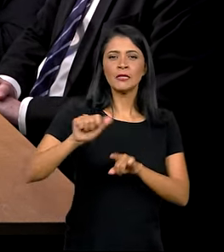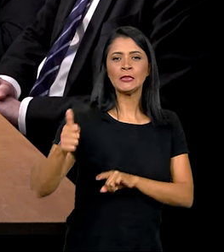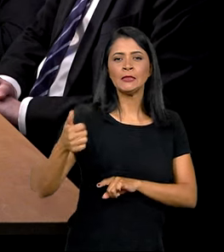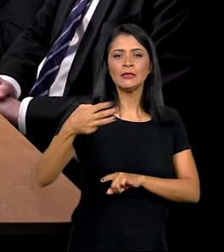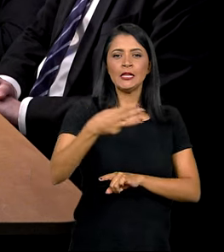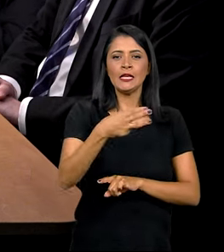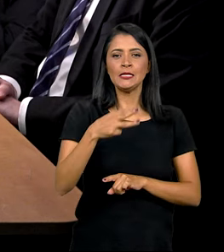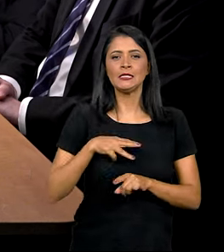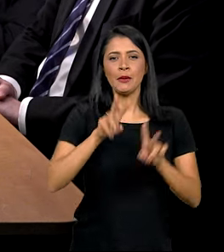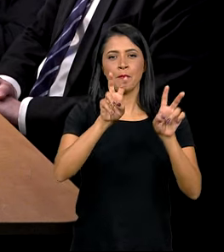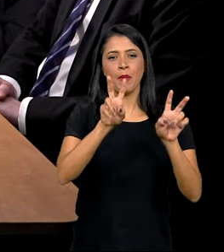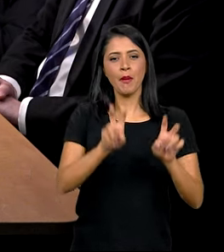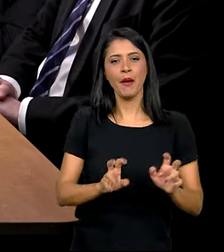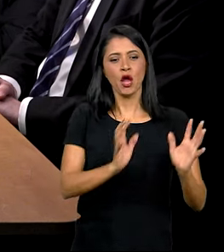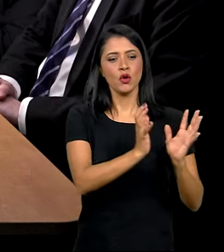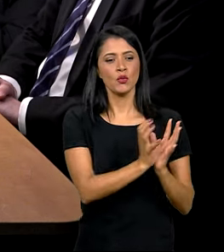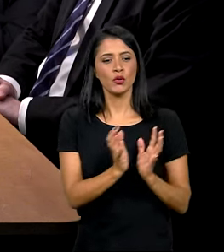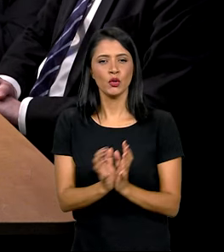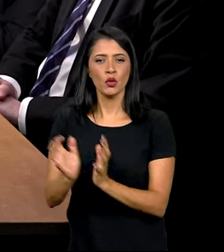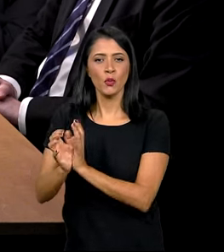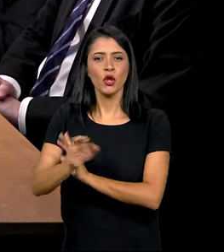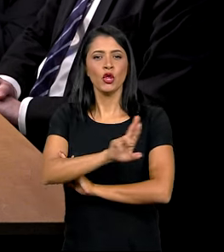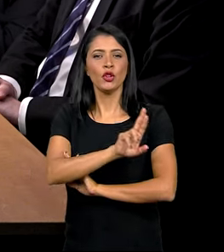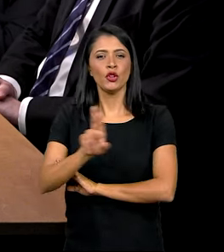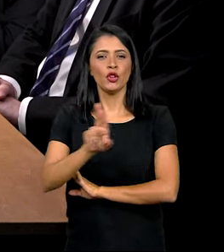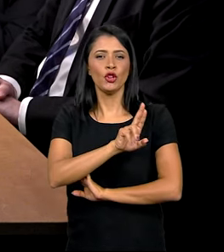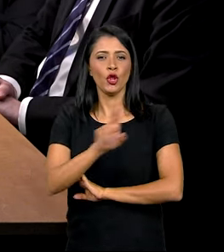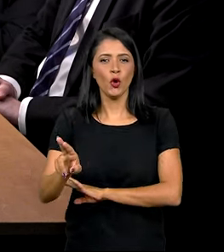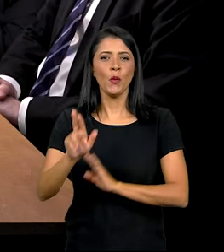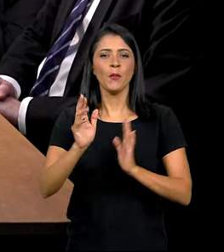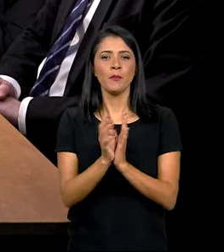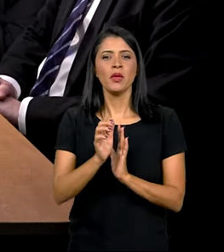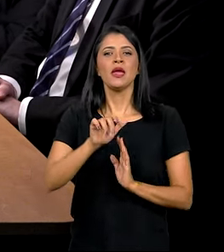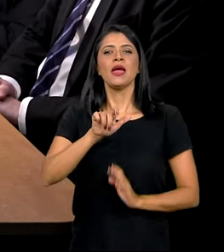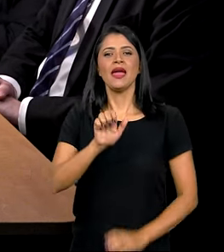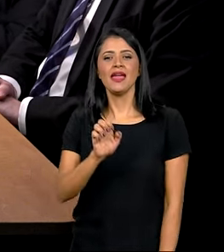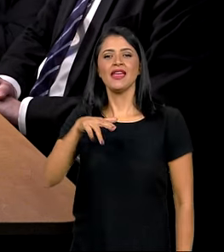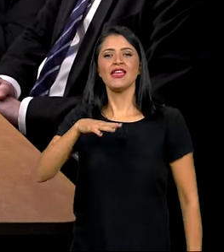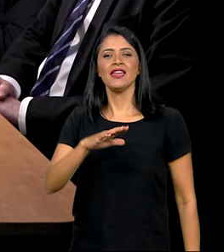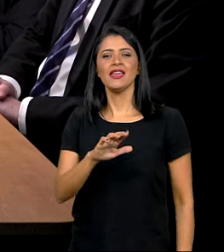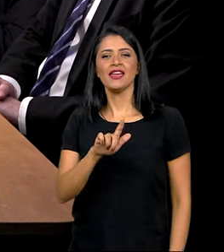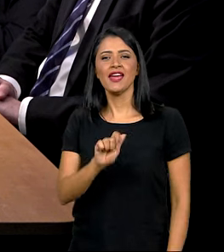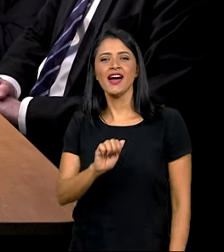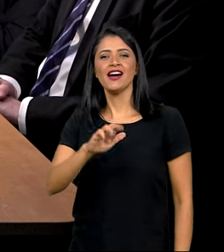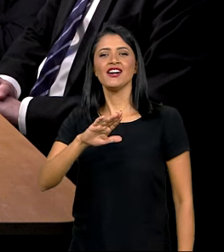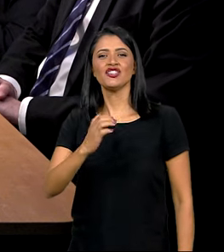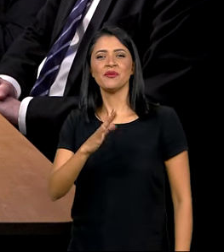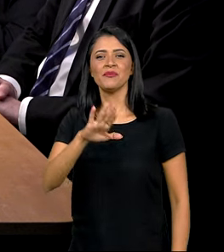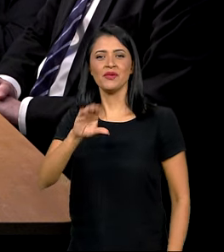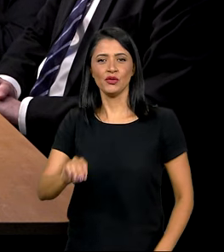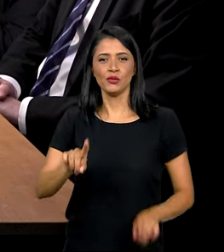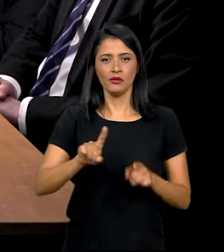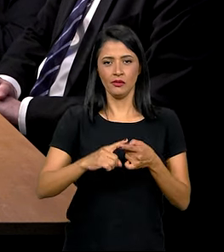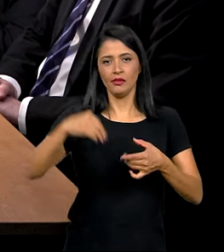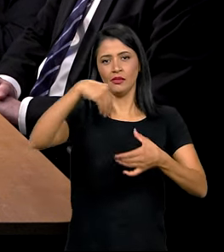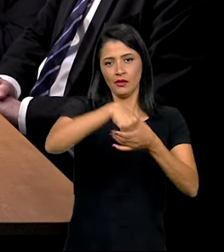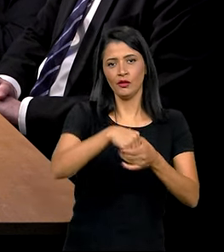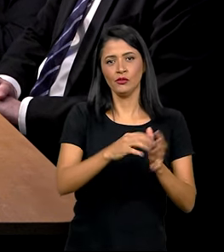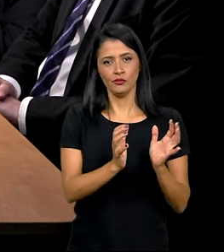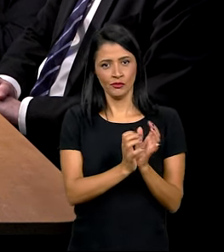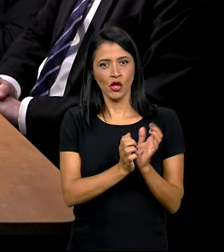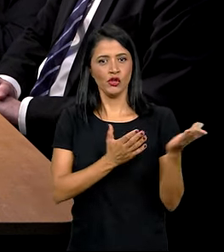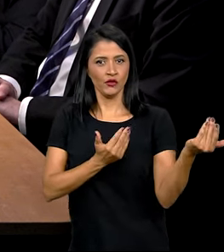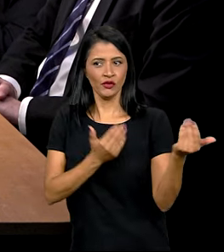13 grupos temáticos que são chamados grupos de engajamento Entre esses grupos estão da Juventude e eu